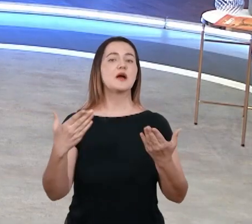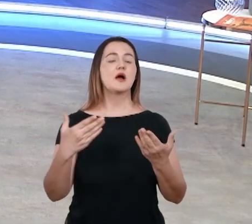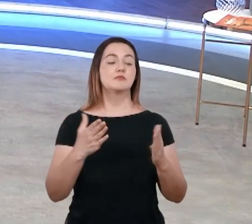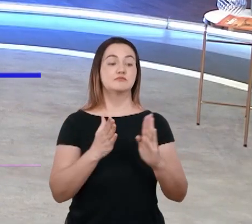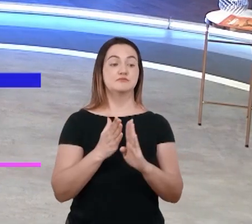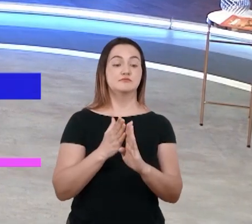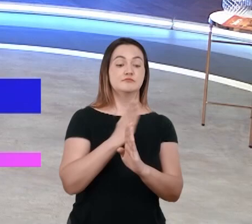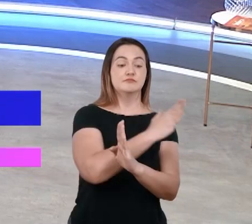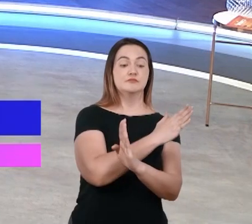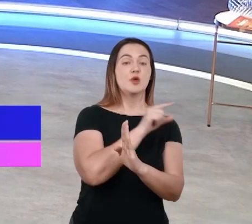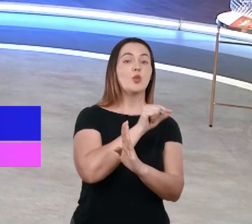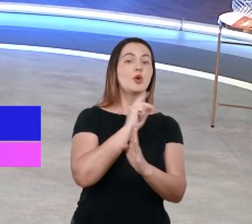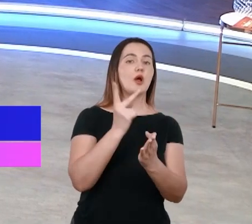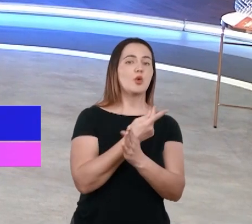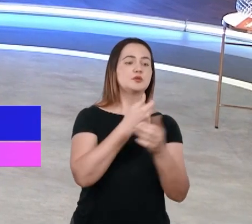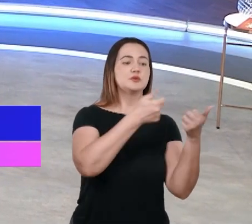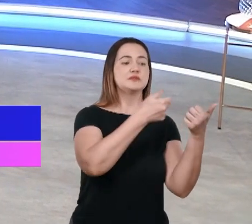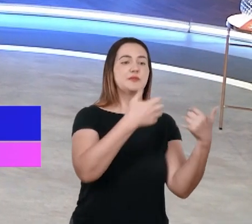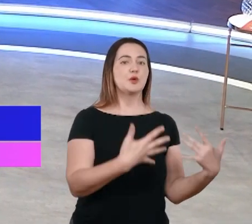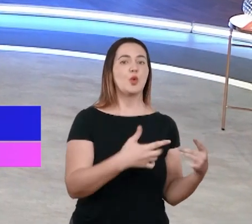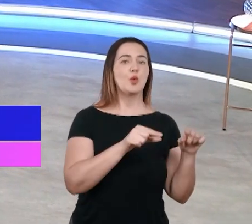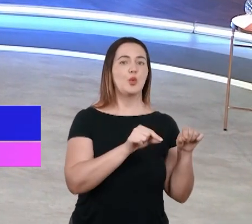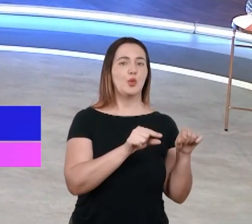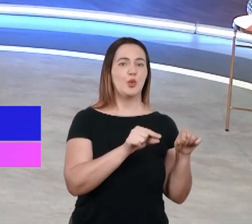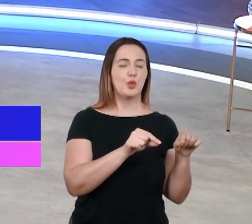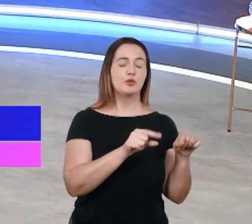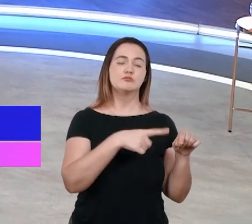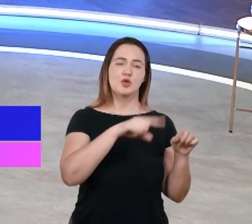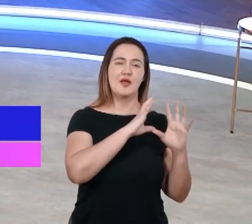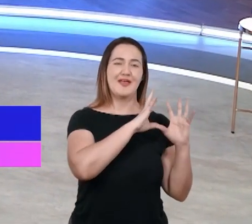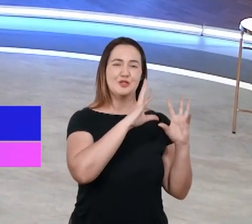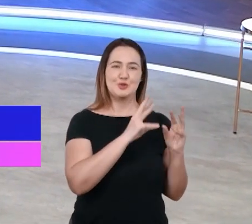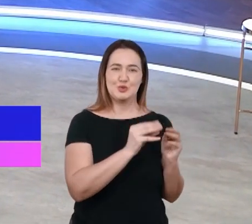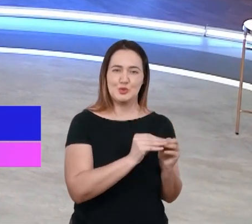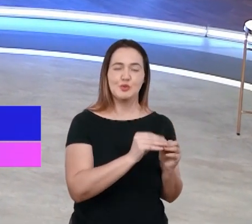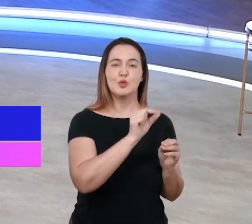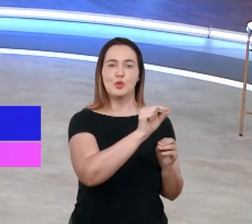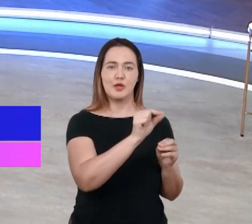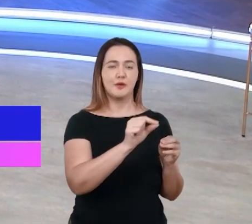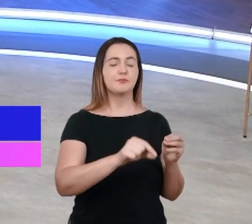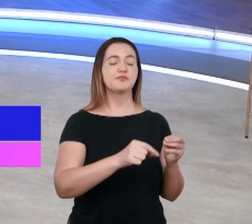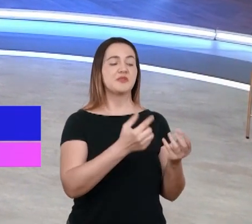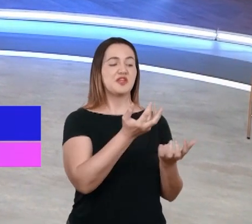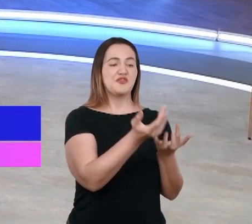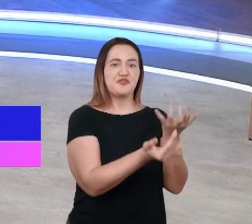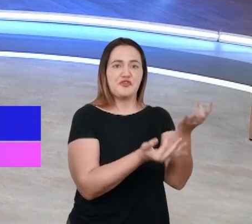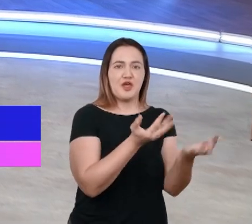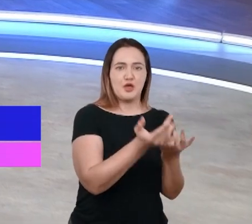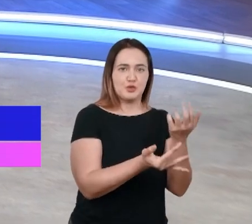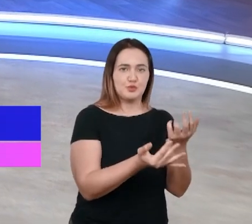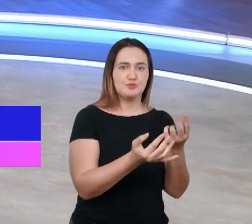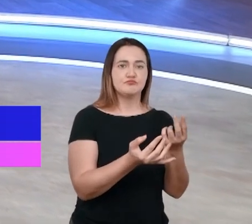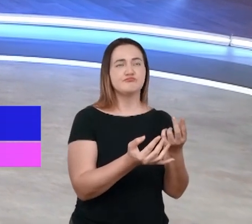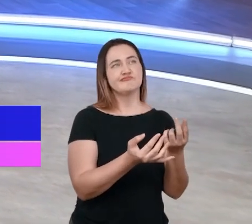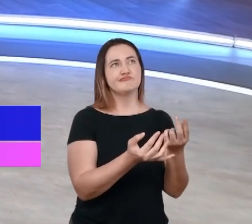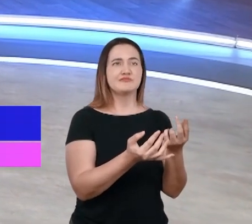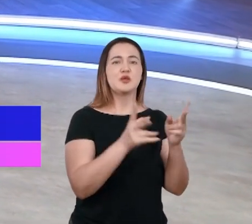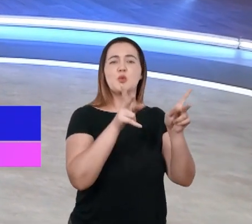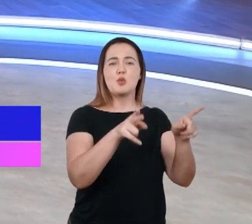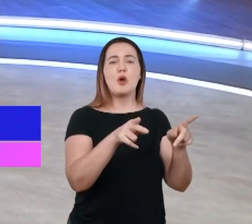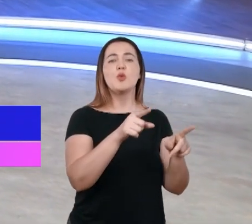Vamos começar de onde terminamos o programa anterior. Vimos que o inferno e a segunda